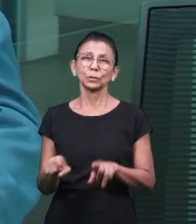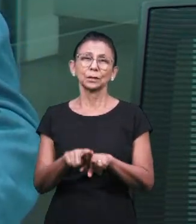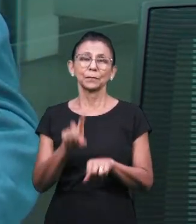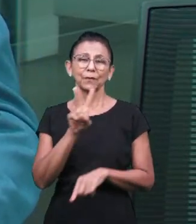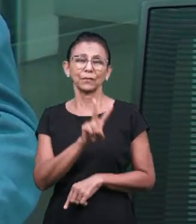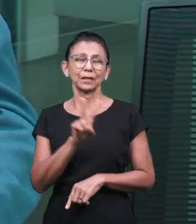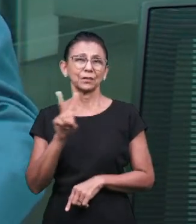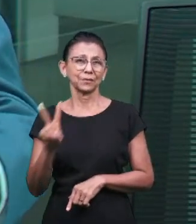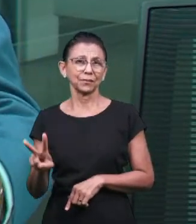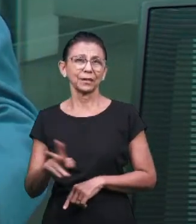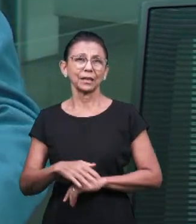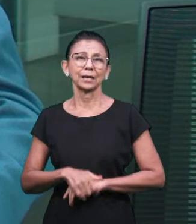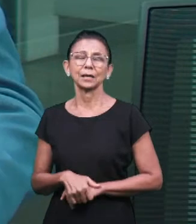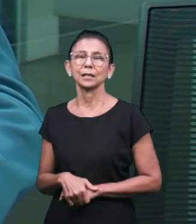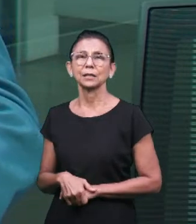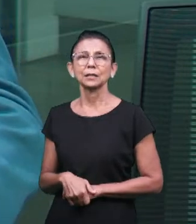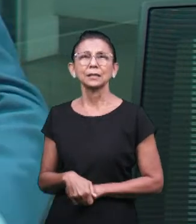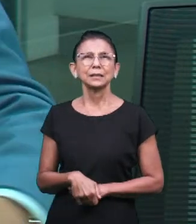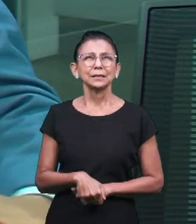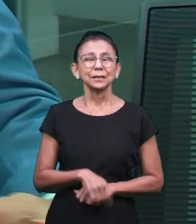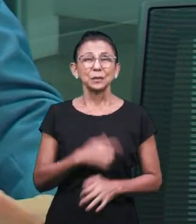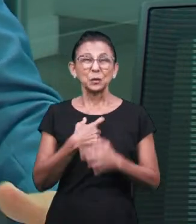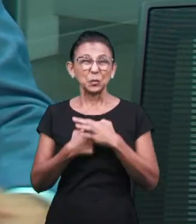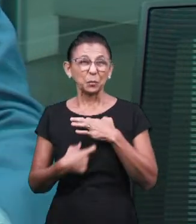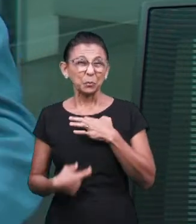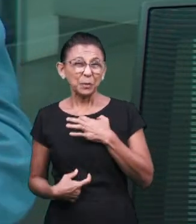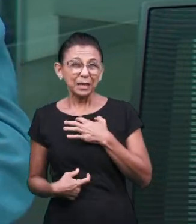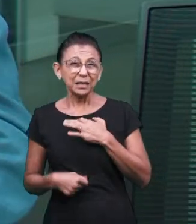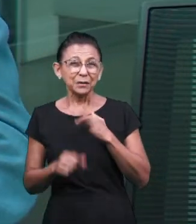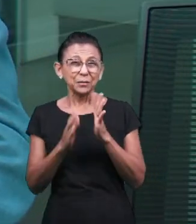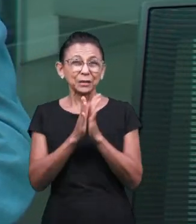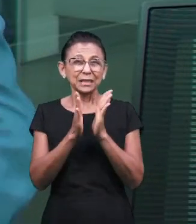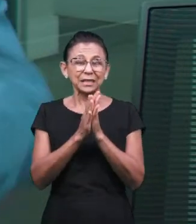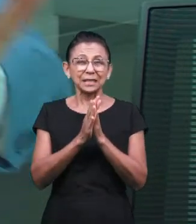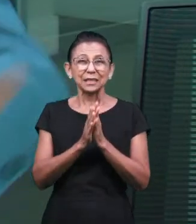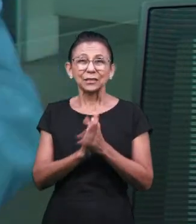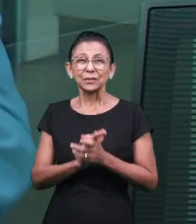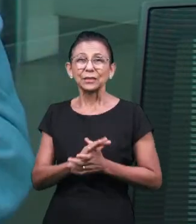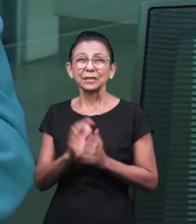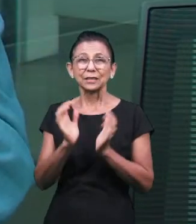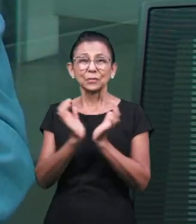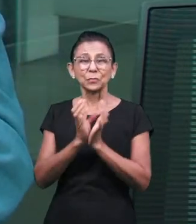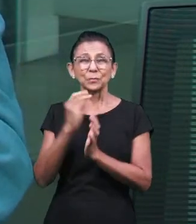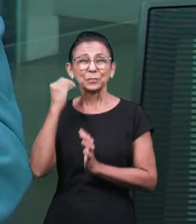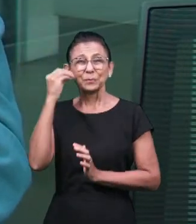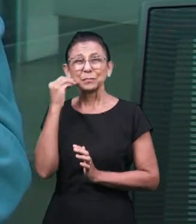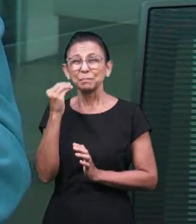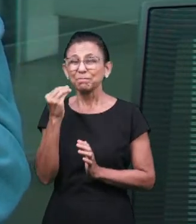Obreiros, das intercessões, experiências incríveis que esse grupo tinha. Por exemplo,